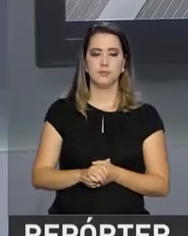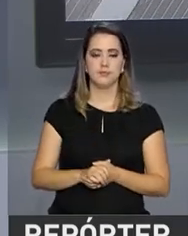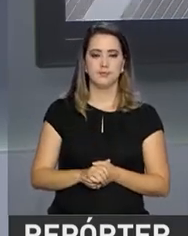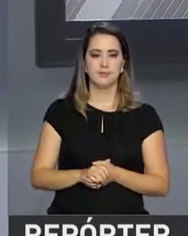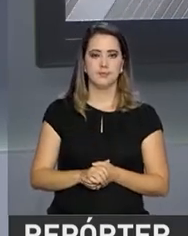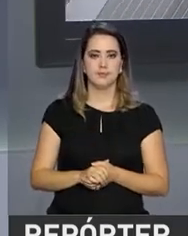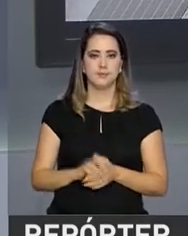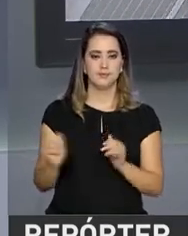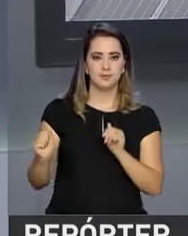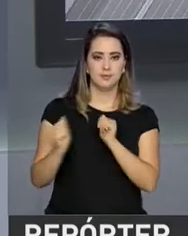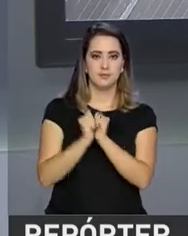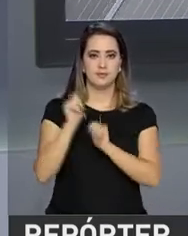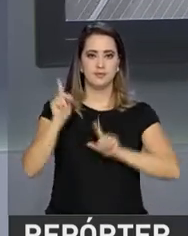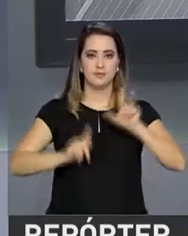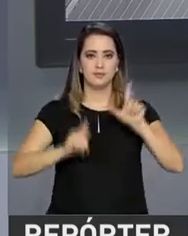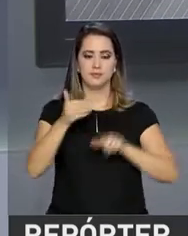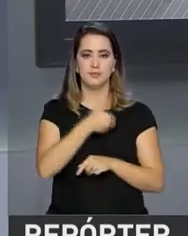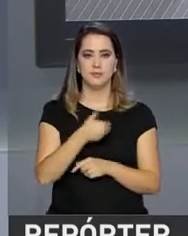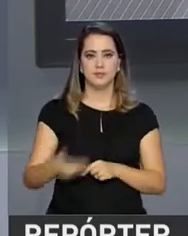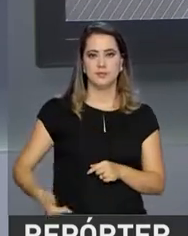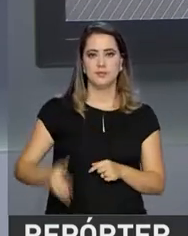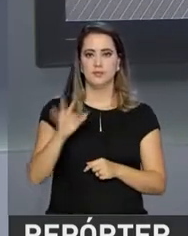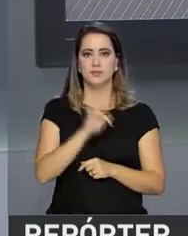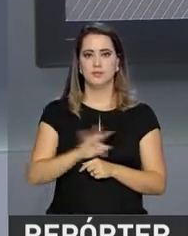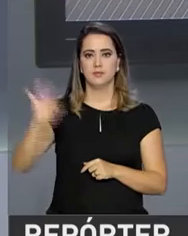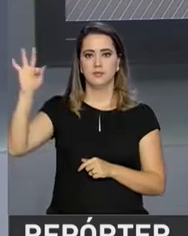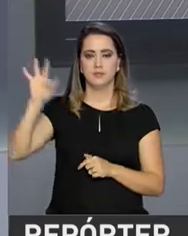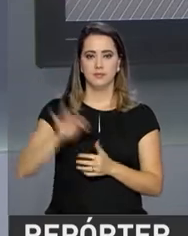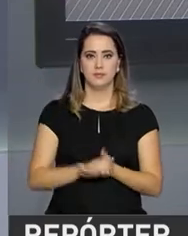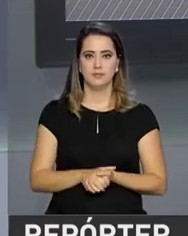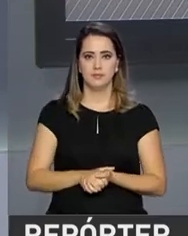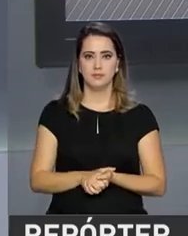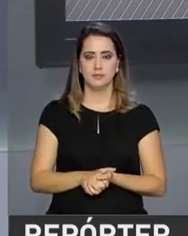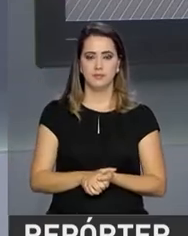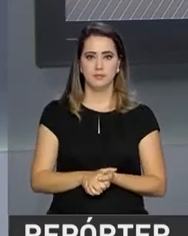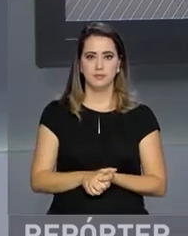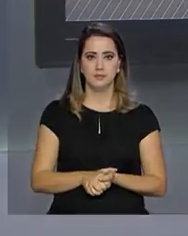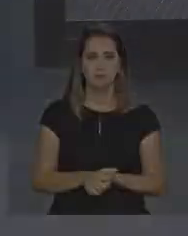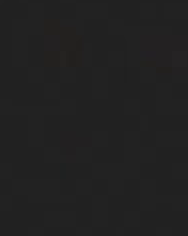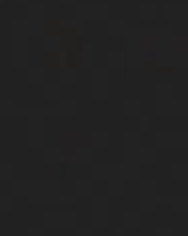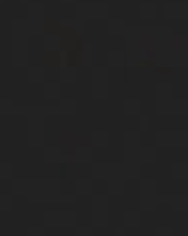internet continue com a gente e nbr a tv do governo federal